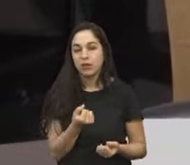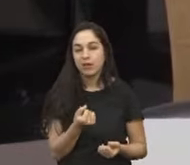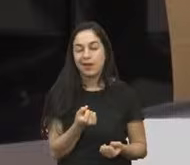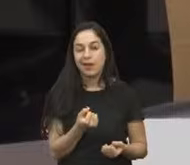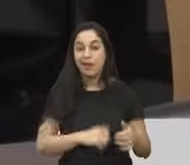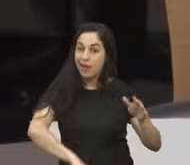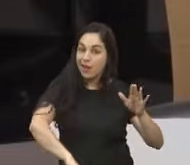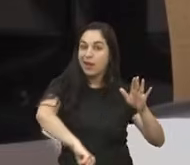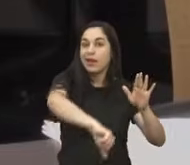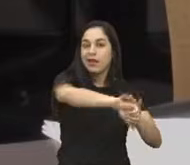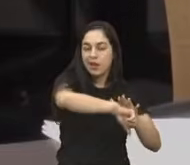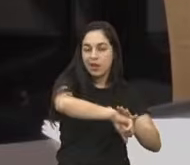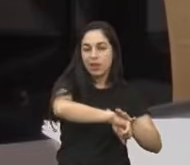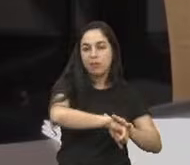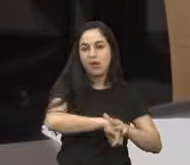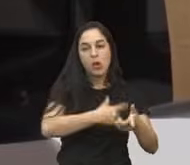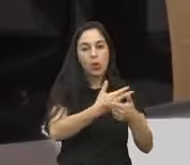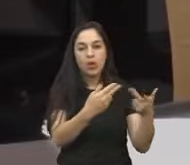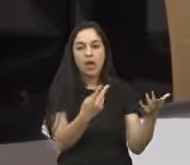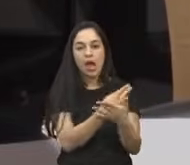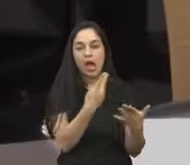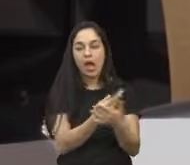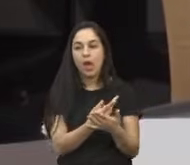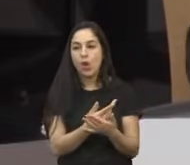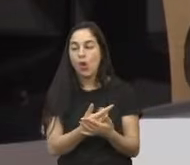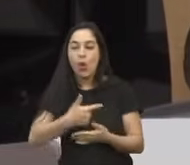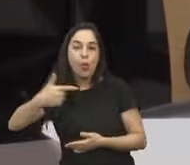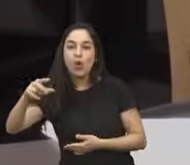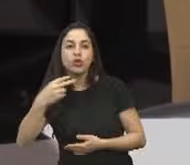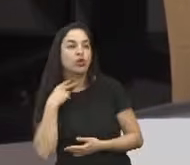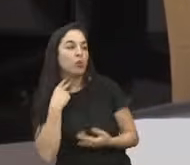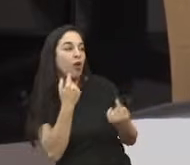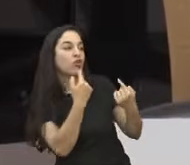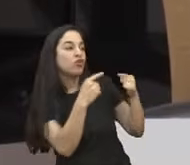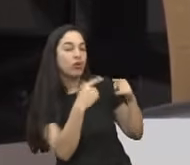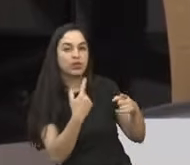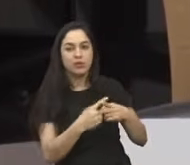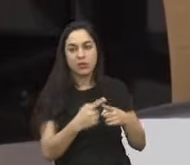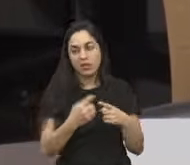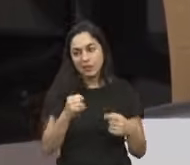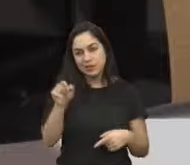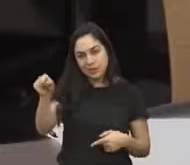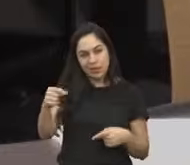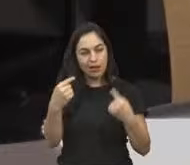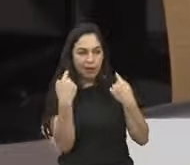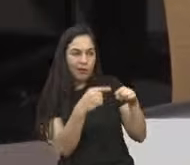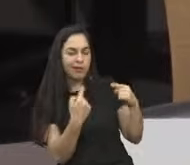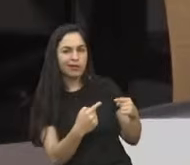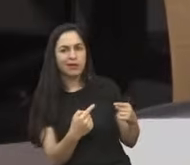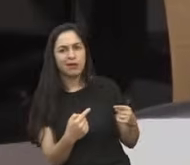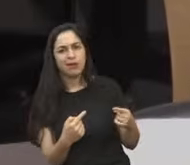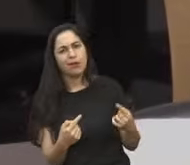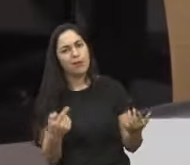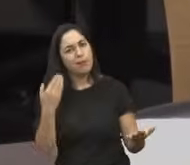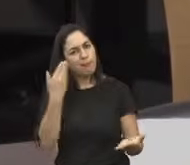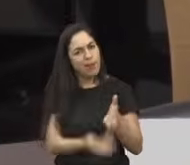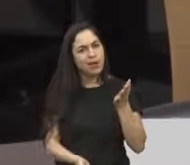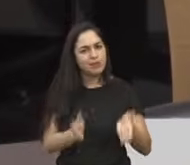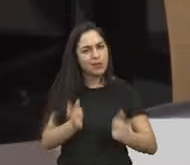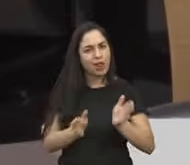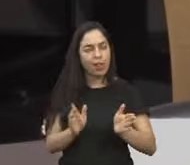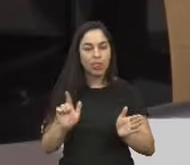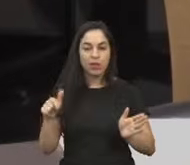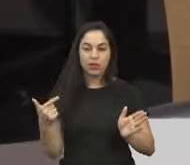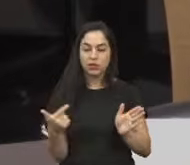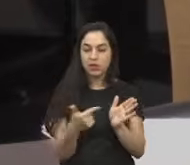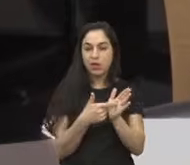comete crime, comete ilegalidade, o outro vereador não pode criticar, porque se ele criticar, ele pode ser cassado. Isso não faz sentido. Então, a gente fez uma denúncia para o